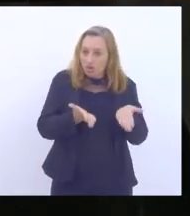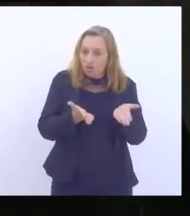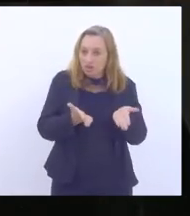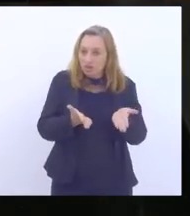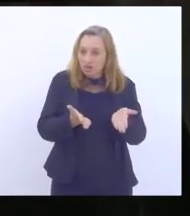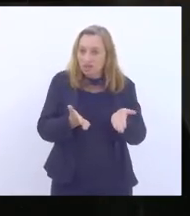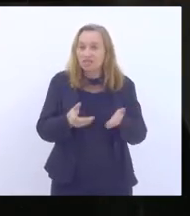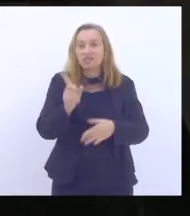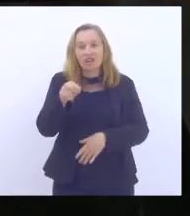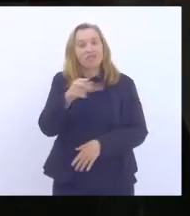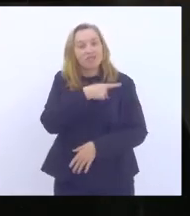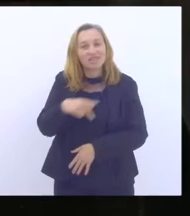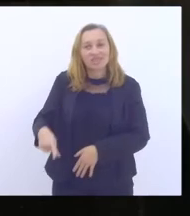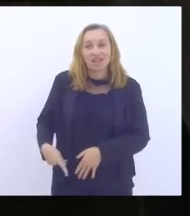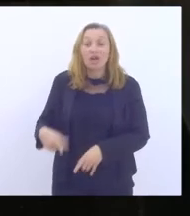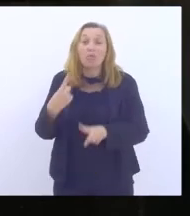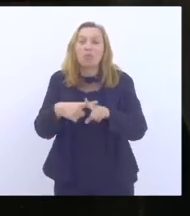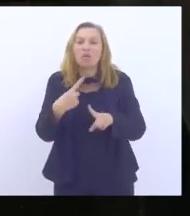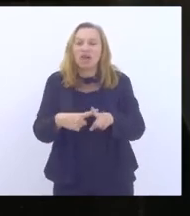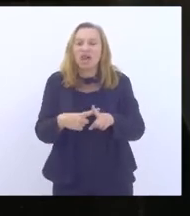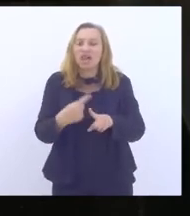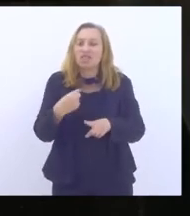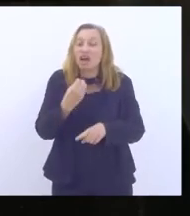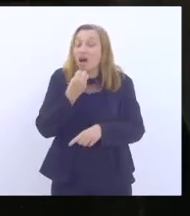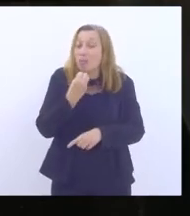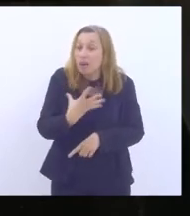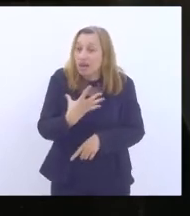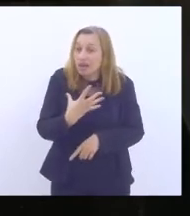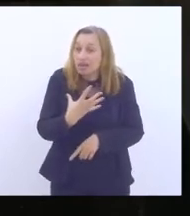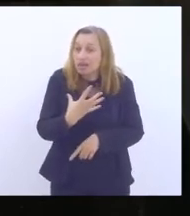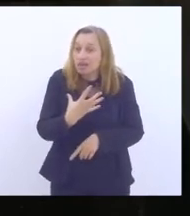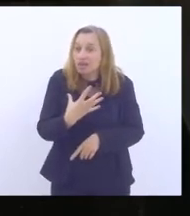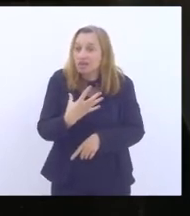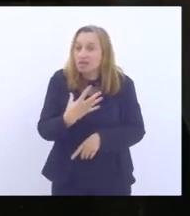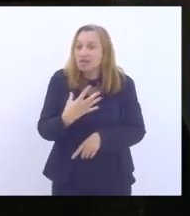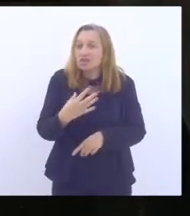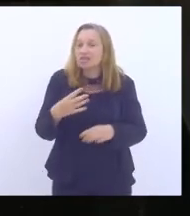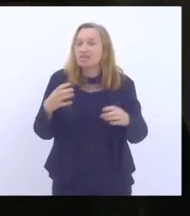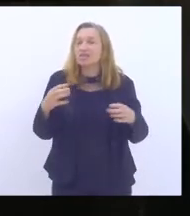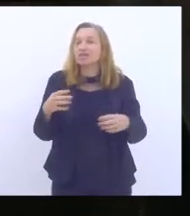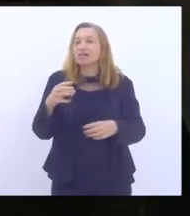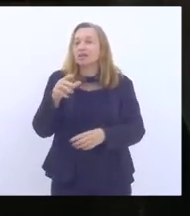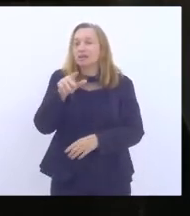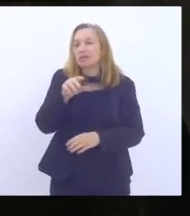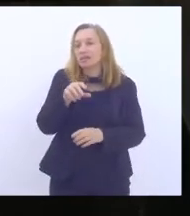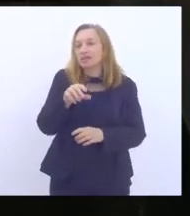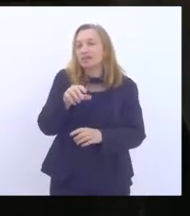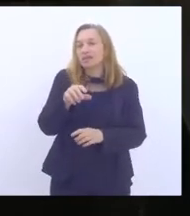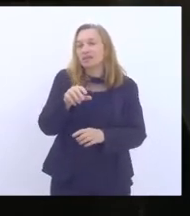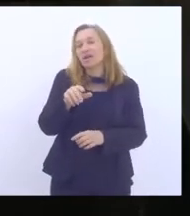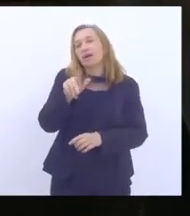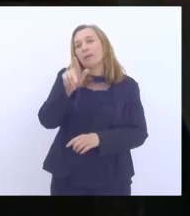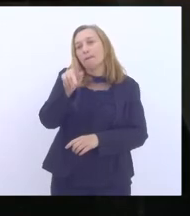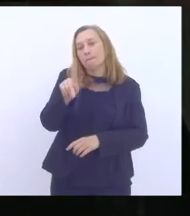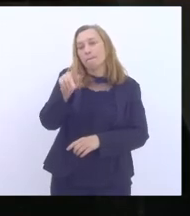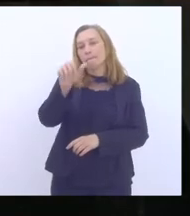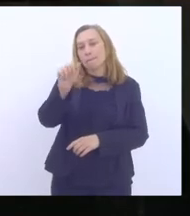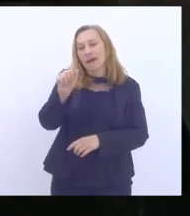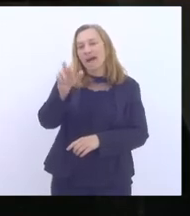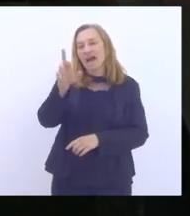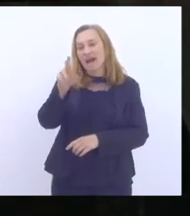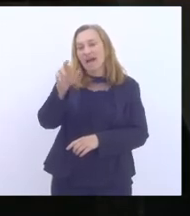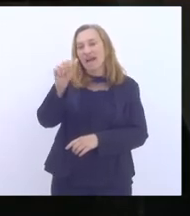foi o presidente porque eu estava tão bem como militar paraquedista do exército e